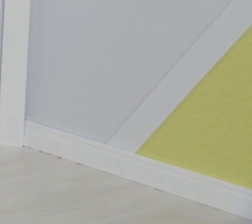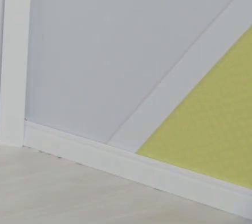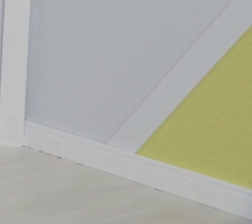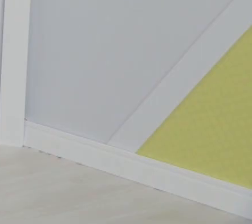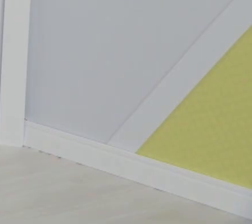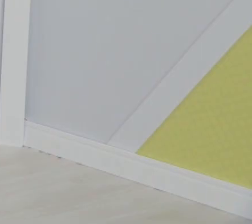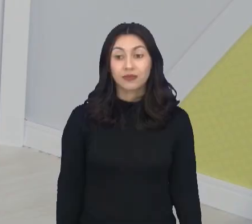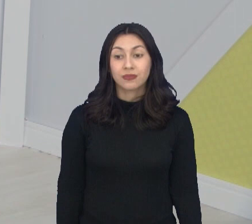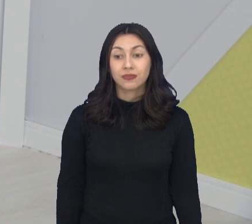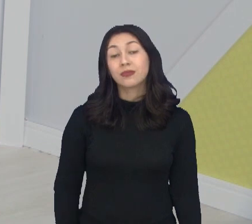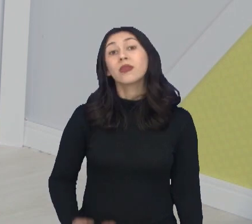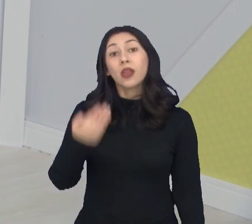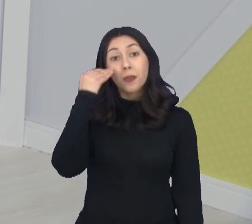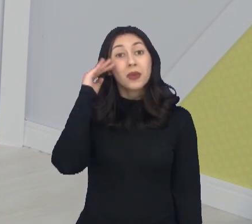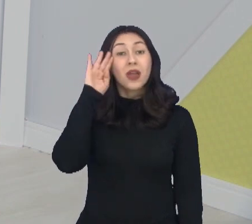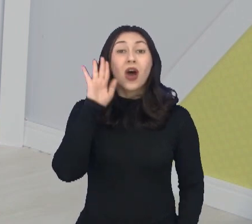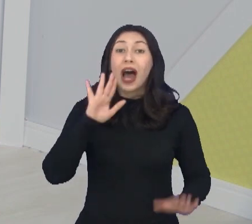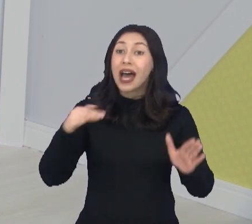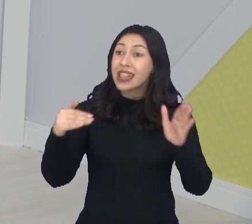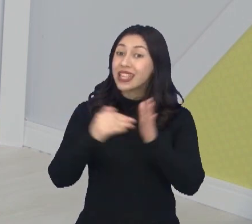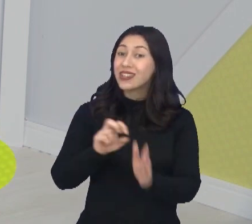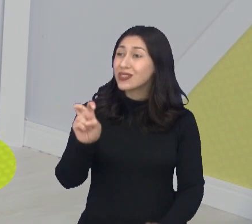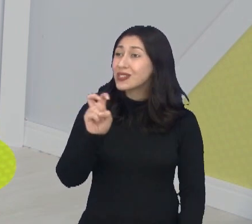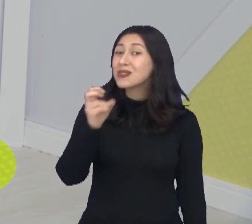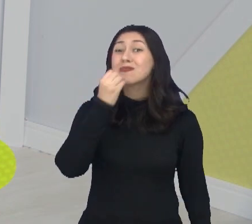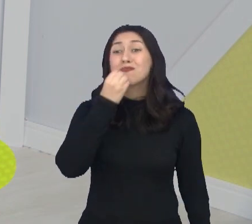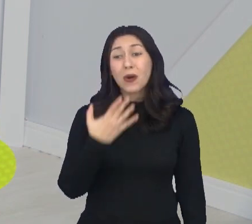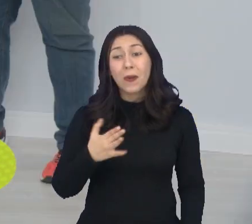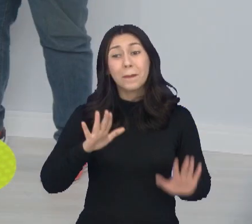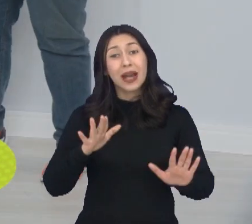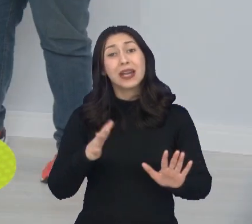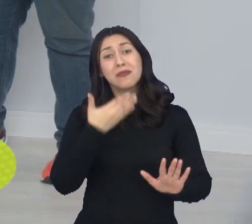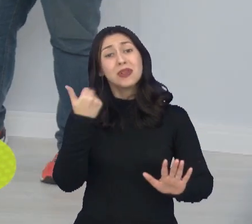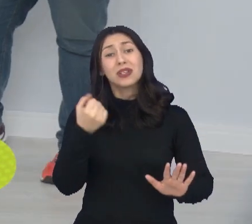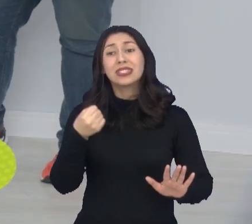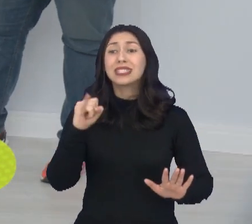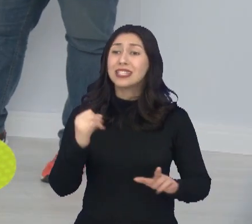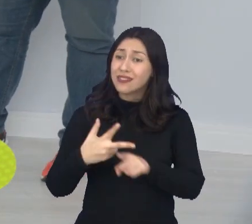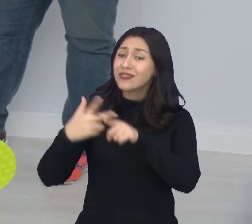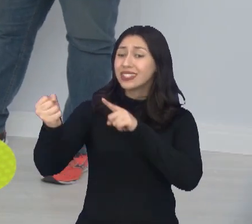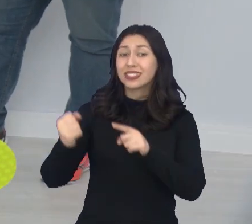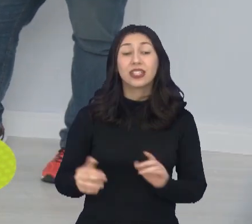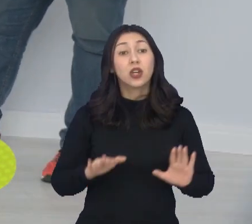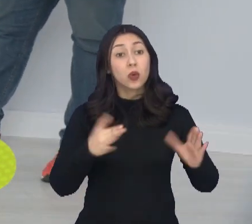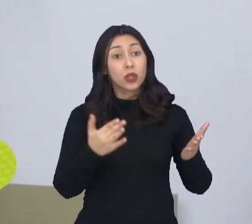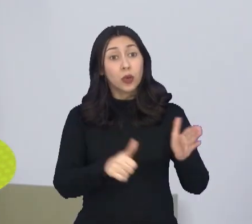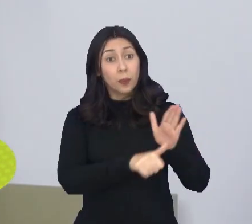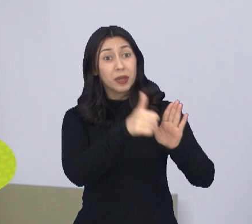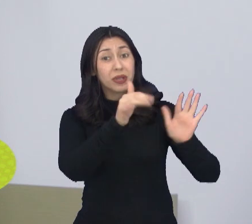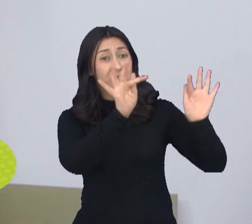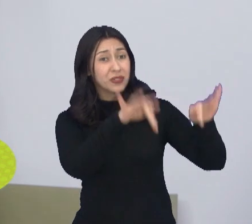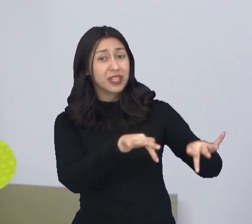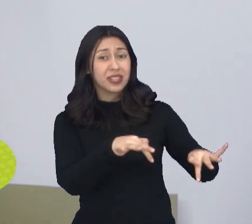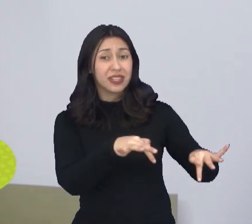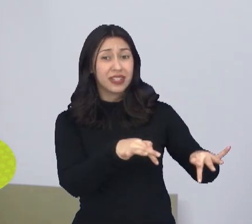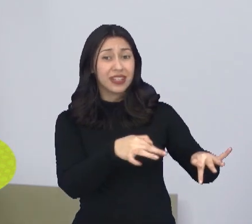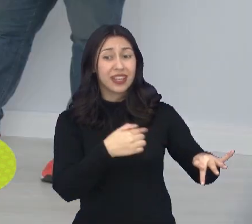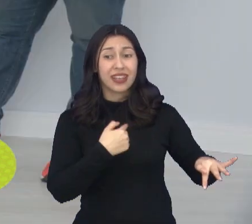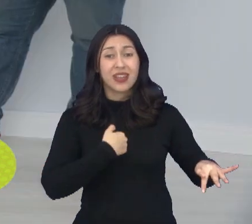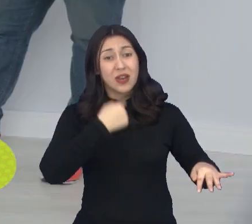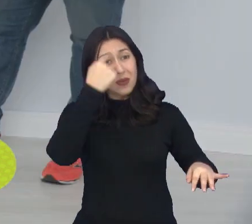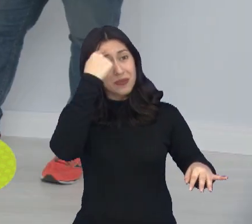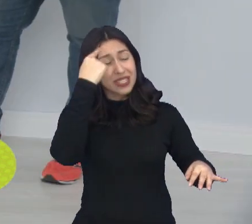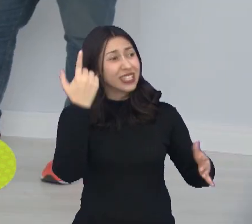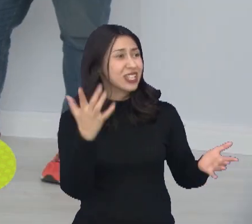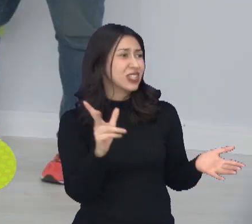Brunão, jogo com tie-break sempre é jogo bom, mas bom mesmo seria a vitória de São José, né? Quando acabou o primeiro set, eu pensei que ia ser... Agora vai. Não, eu